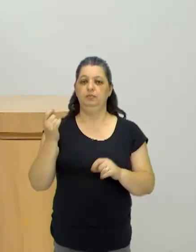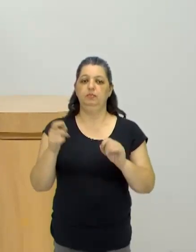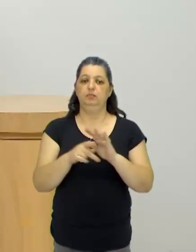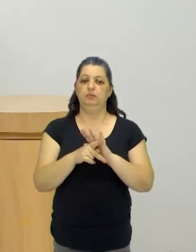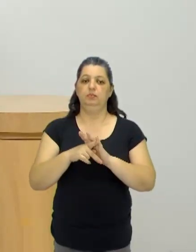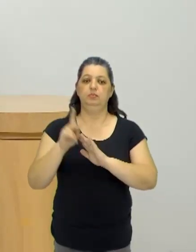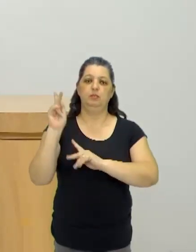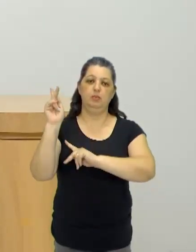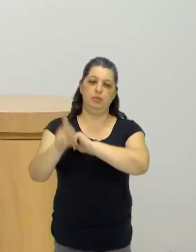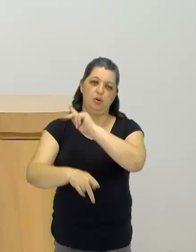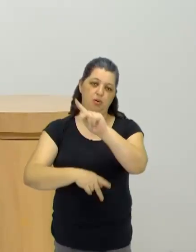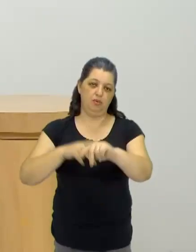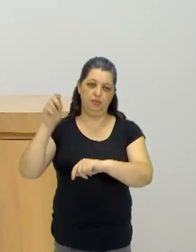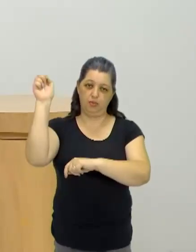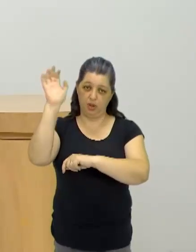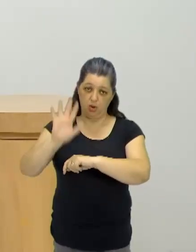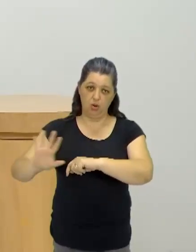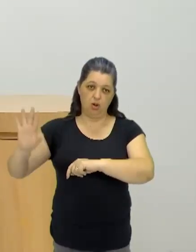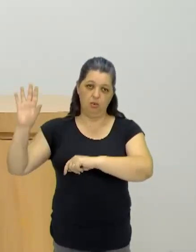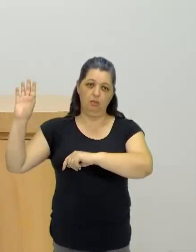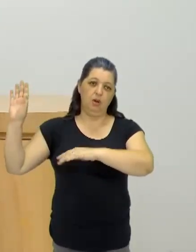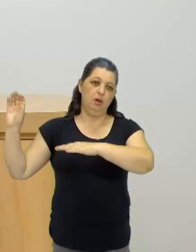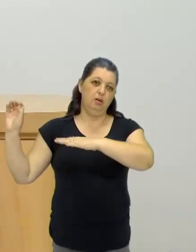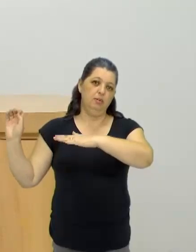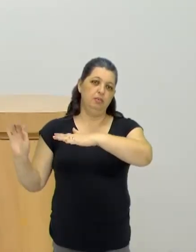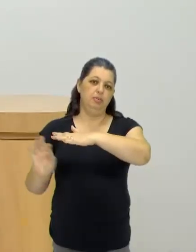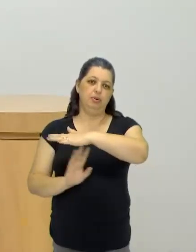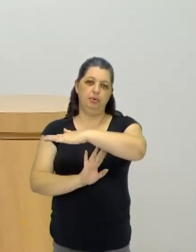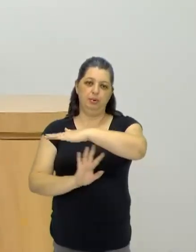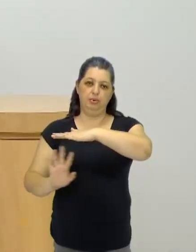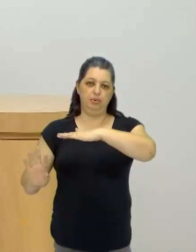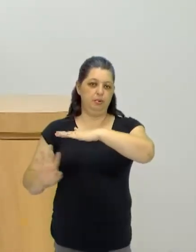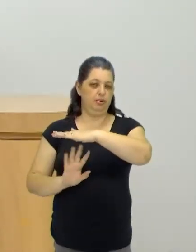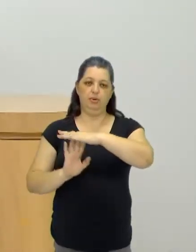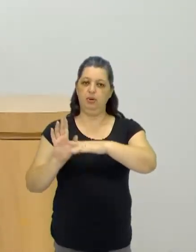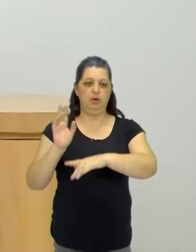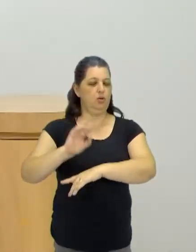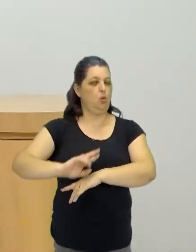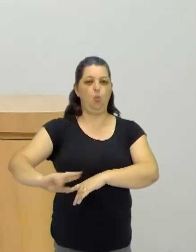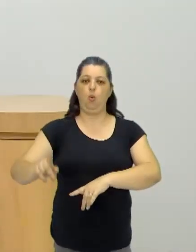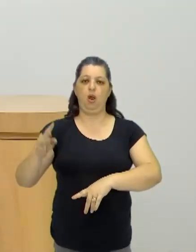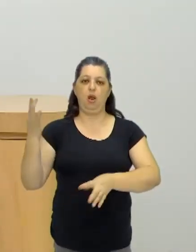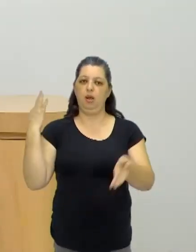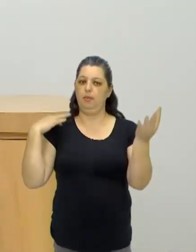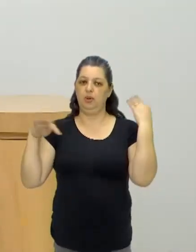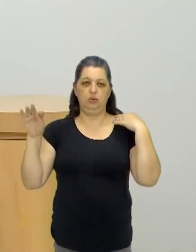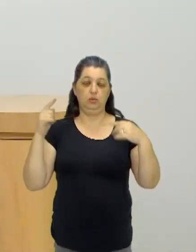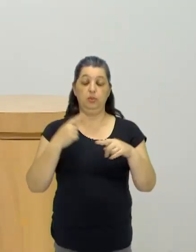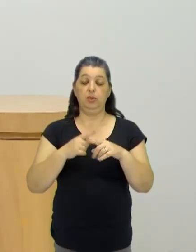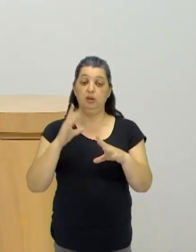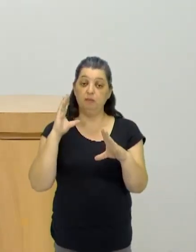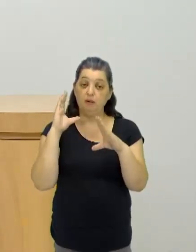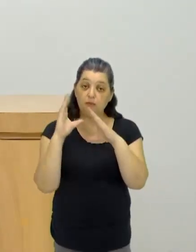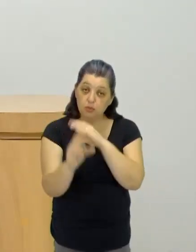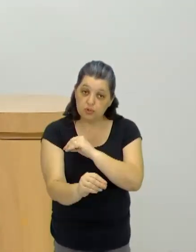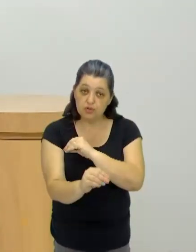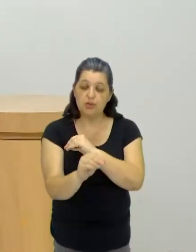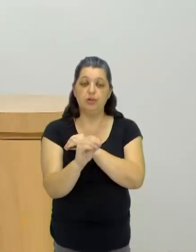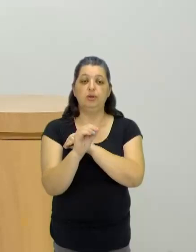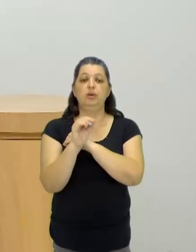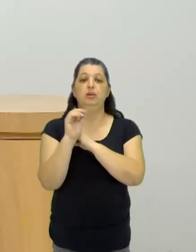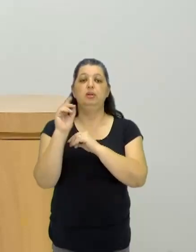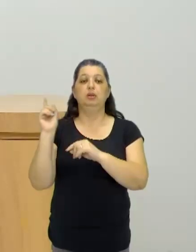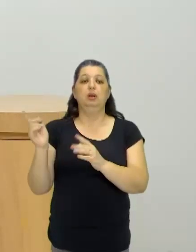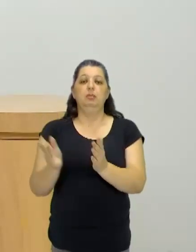cá, reparem, eles também vêm como uma espécie, eles não vêm aqui para turismo, era gente fugindo da miséria. Só que, de alguma